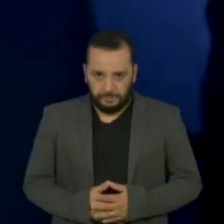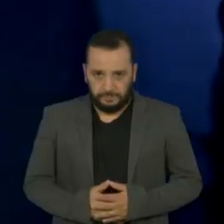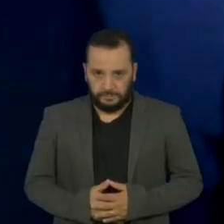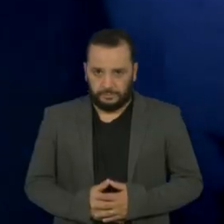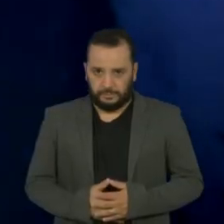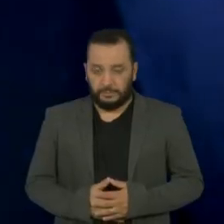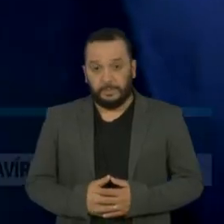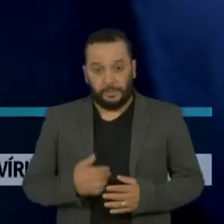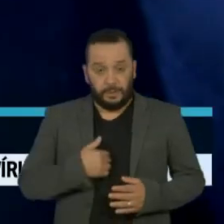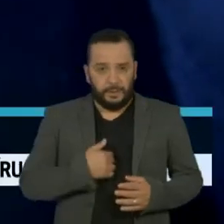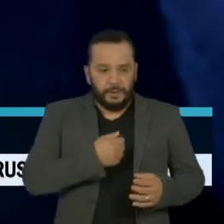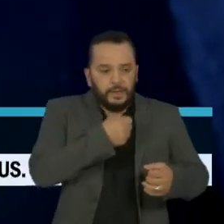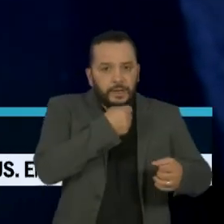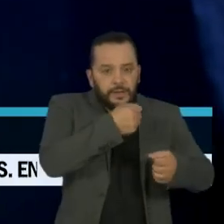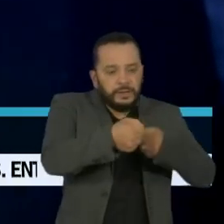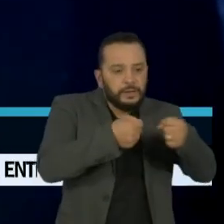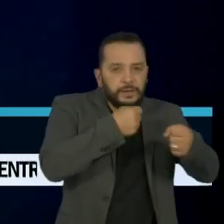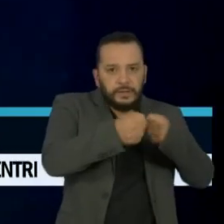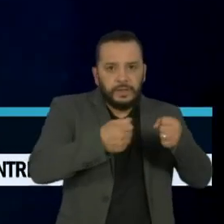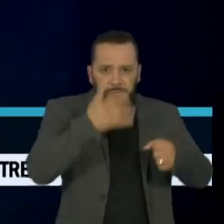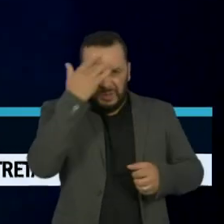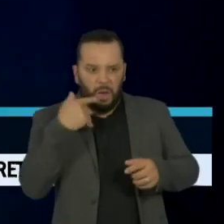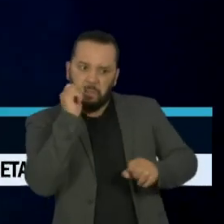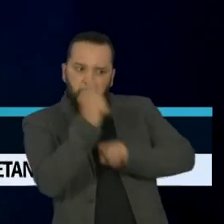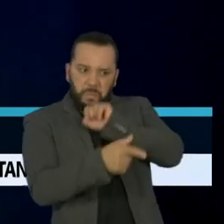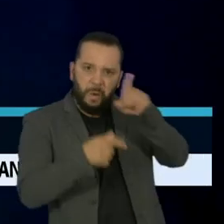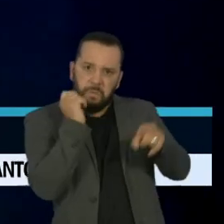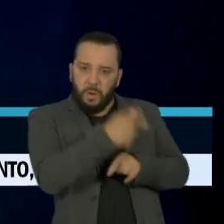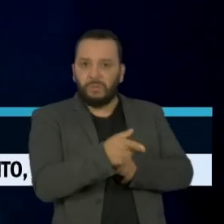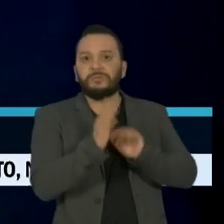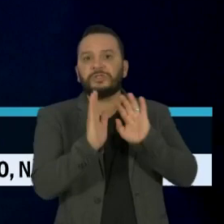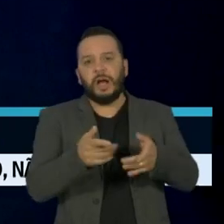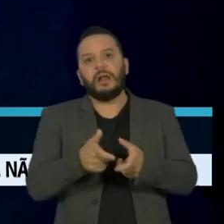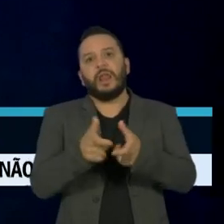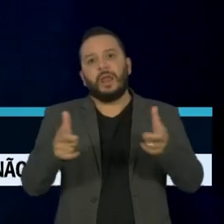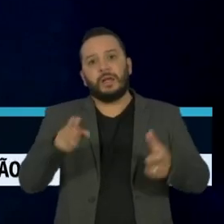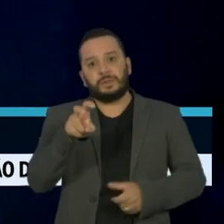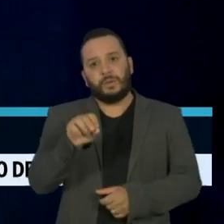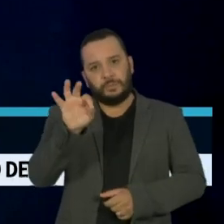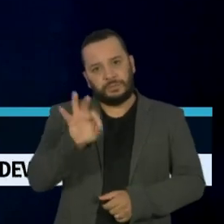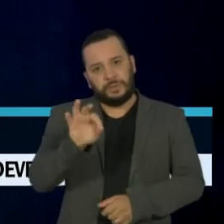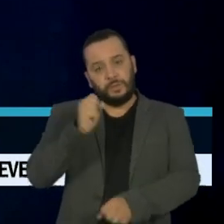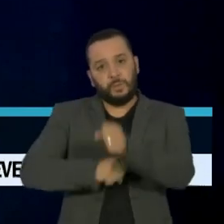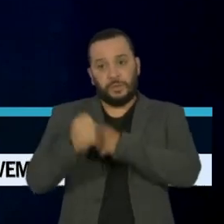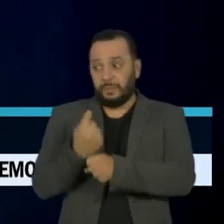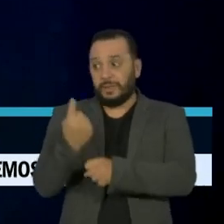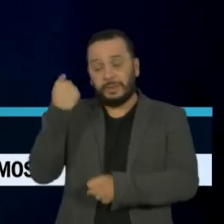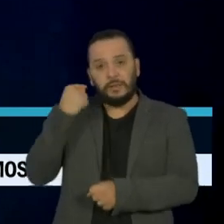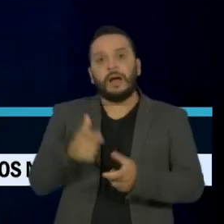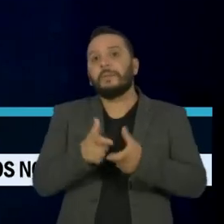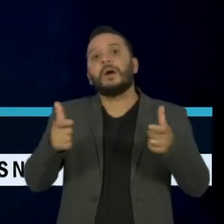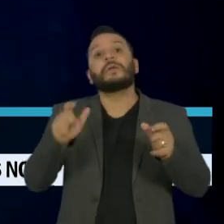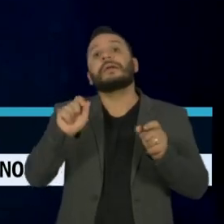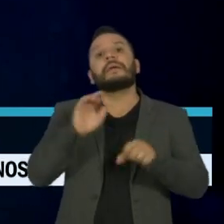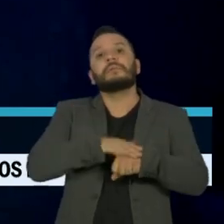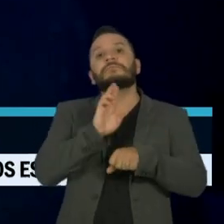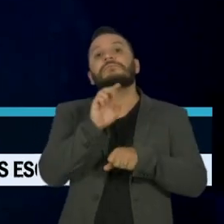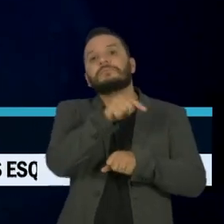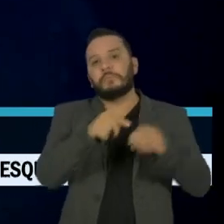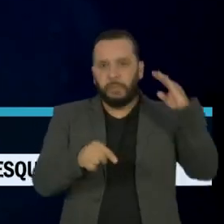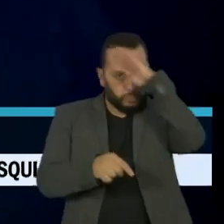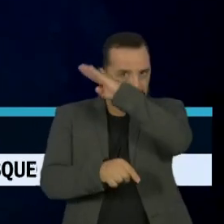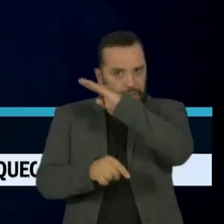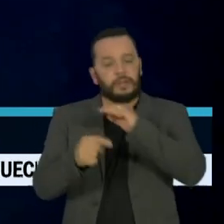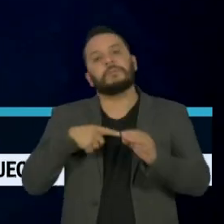Os ataques à imprensa e aos jornalistas aumentaram mais de 50% no ano passado. A maioria partiu do presidente Jair Bolsonaro, segundo